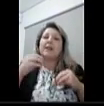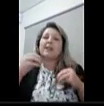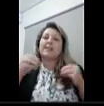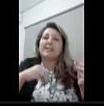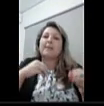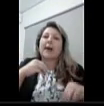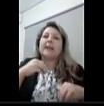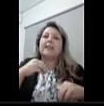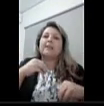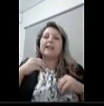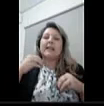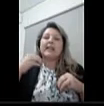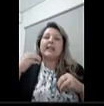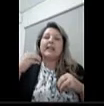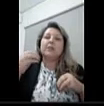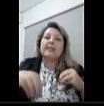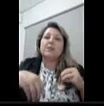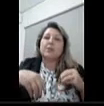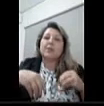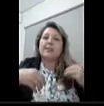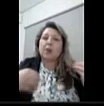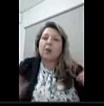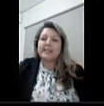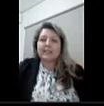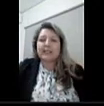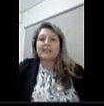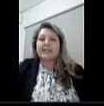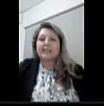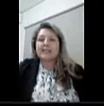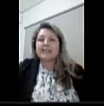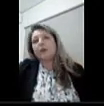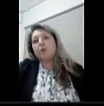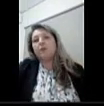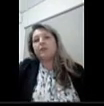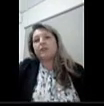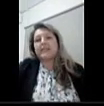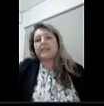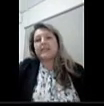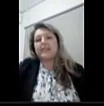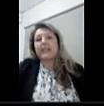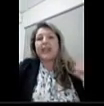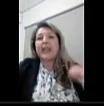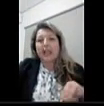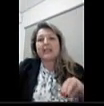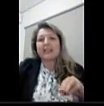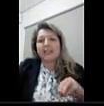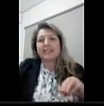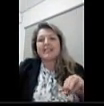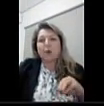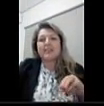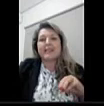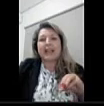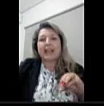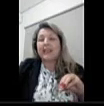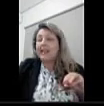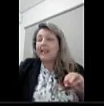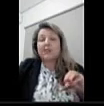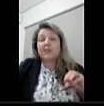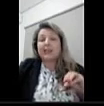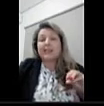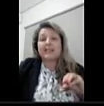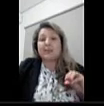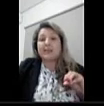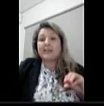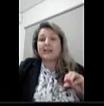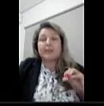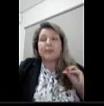Então, às vezes, trabalhos e ilustrações que outras crianças não dão conta de fazer, essa criança consegue. E